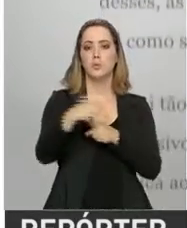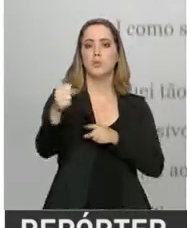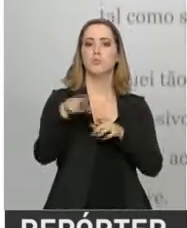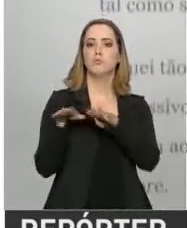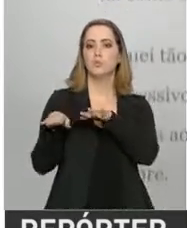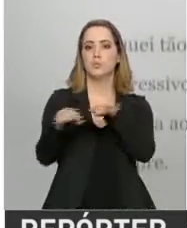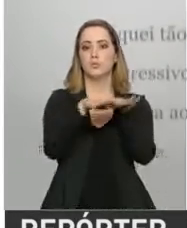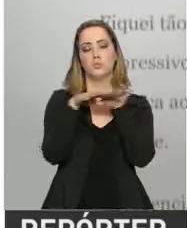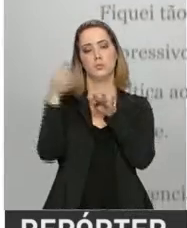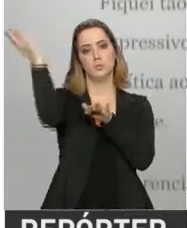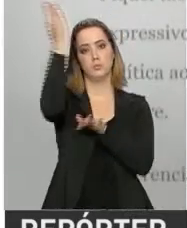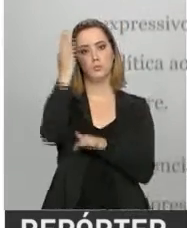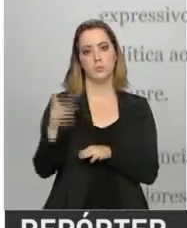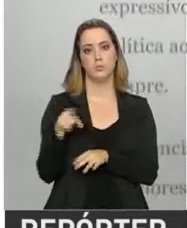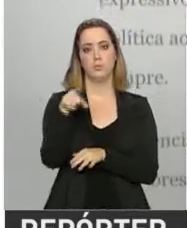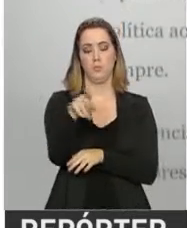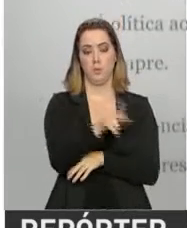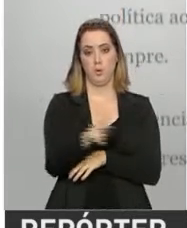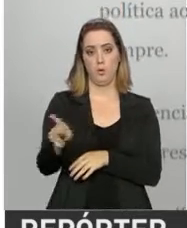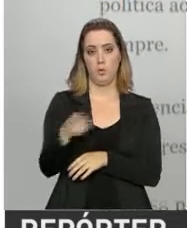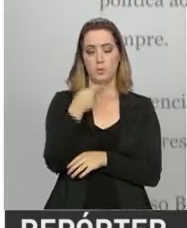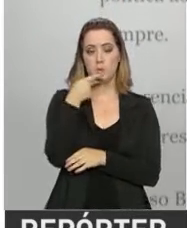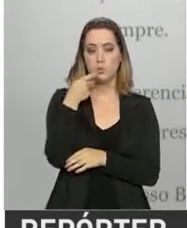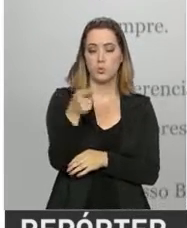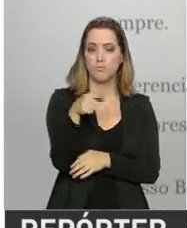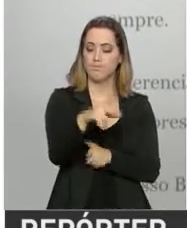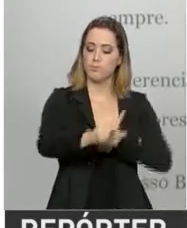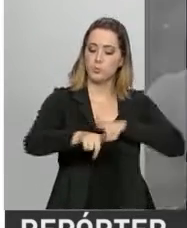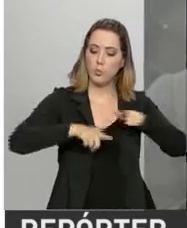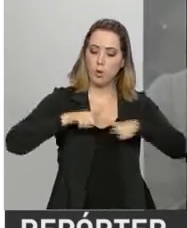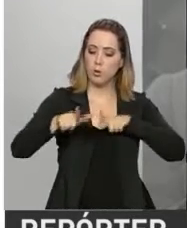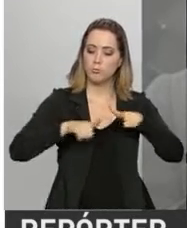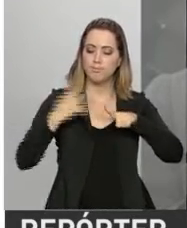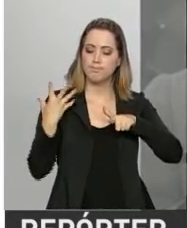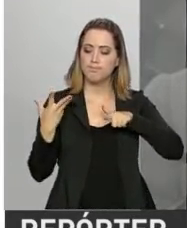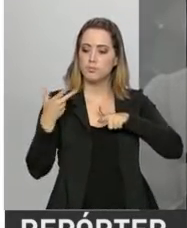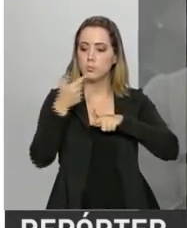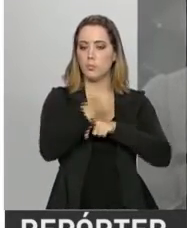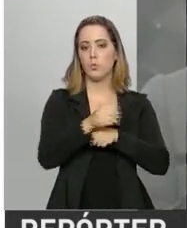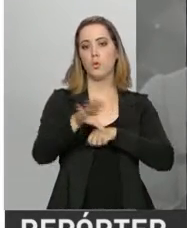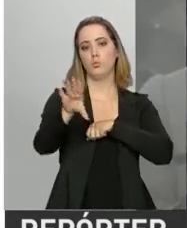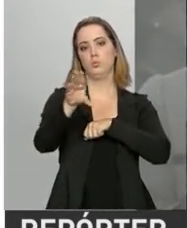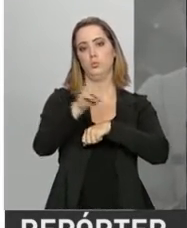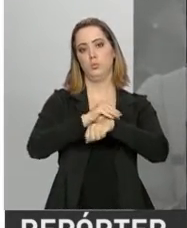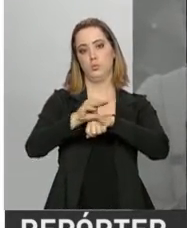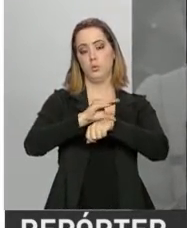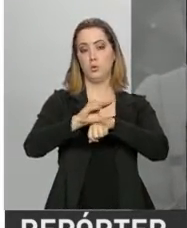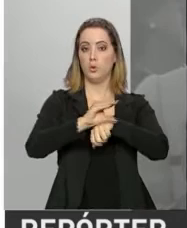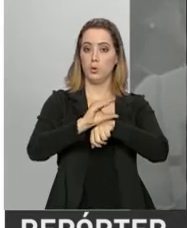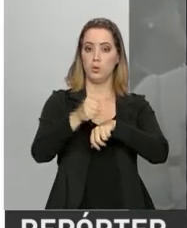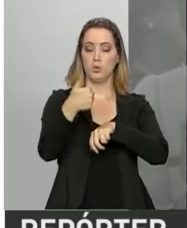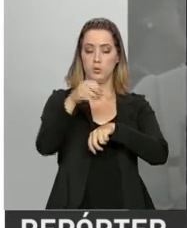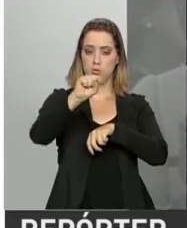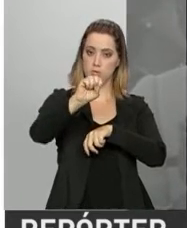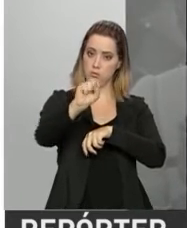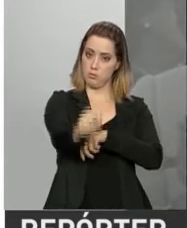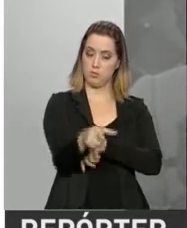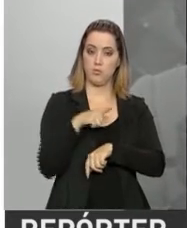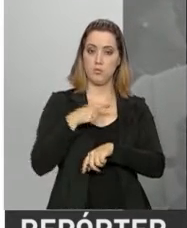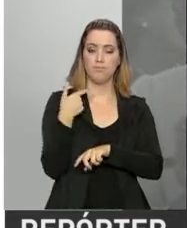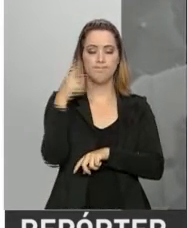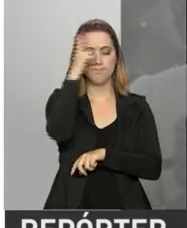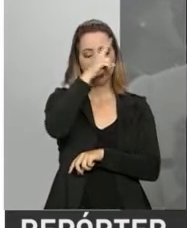brasileira. Para Temer, a atuação notável do deputado na elaboração da Constituição de 1988 vai ser